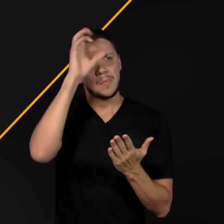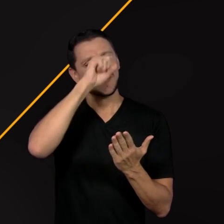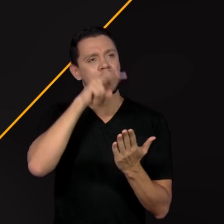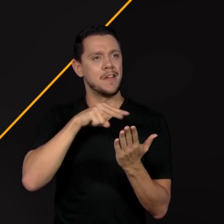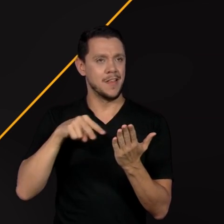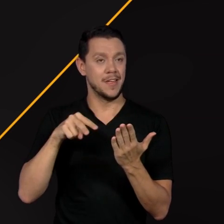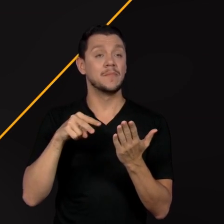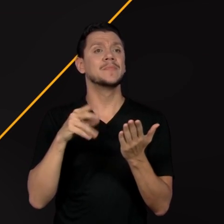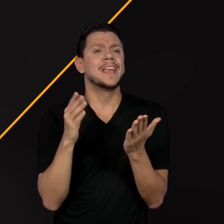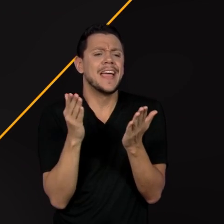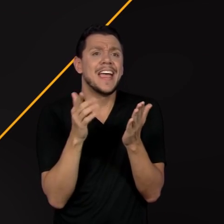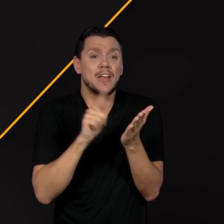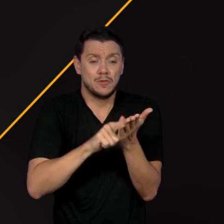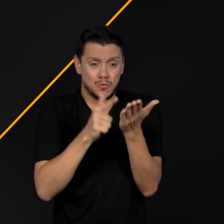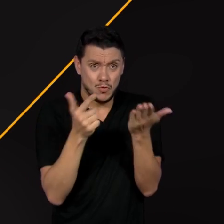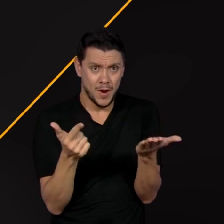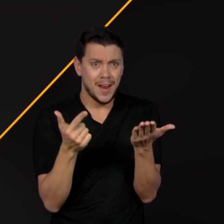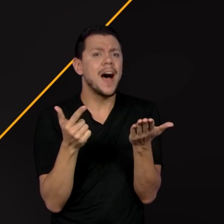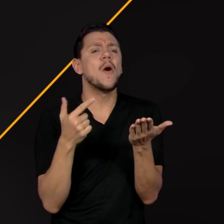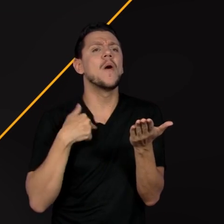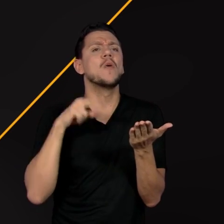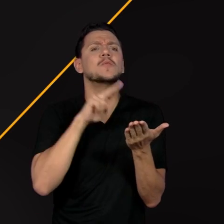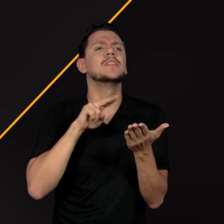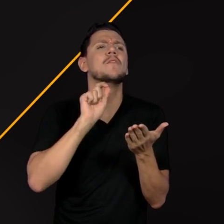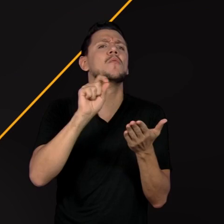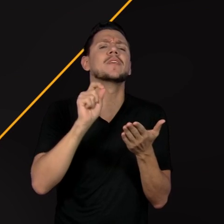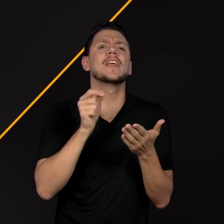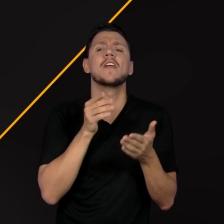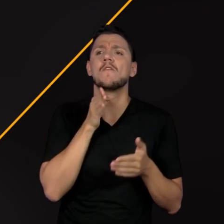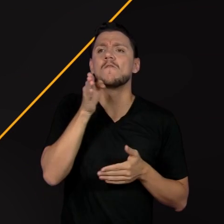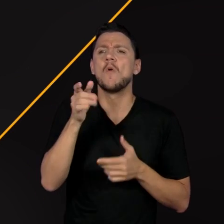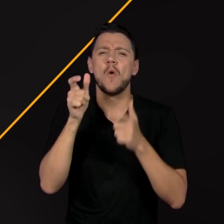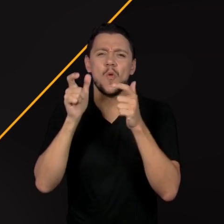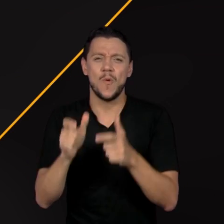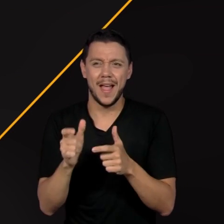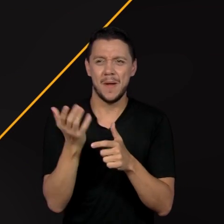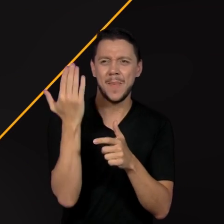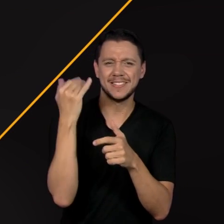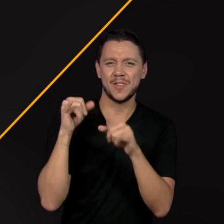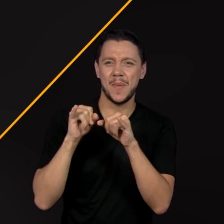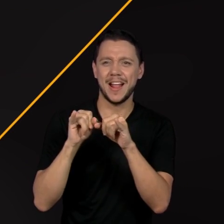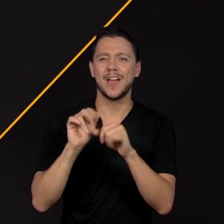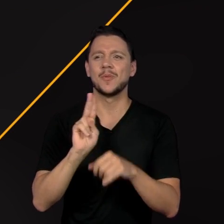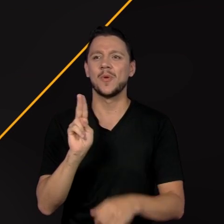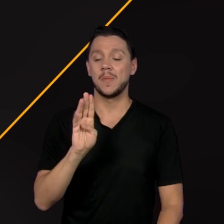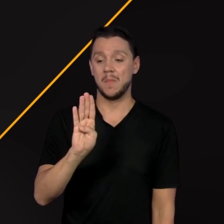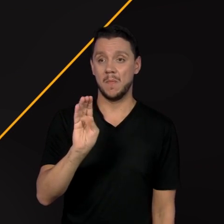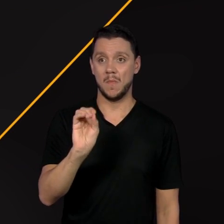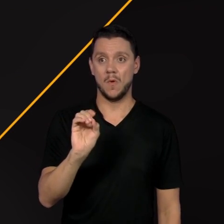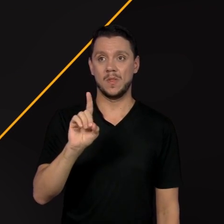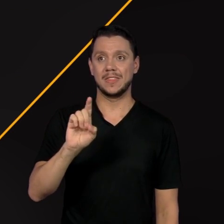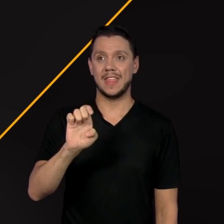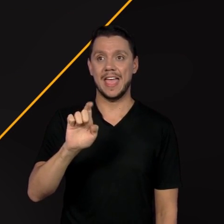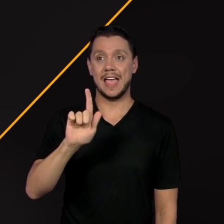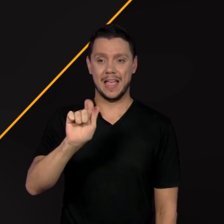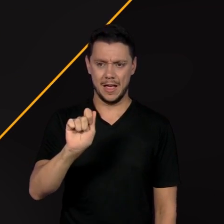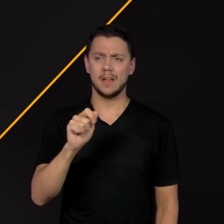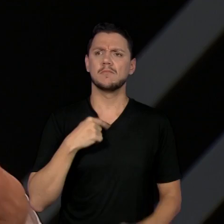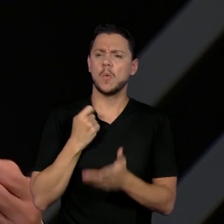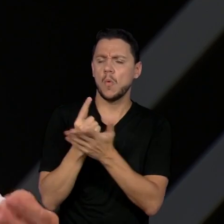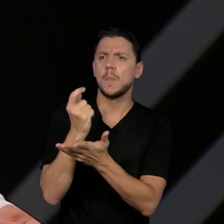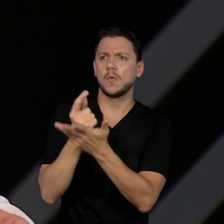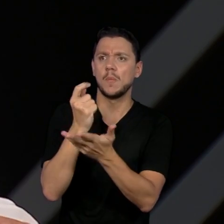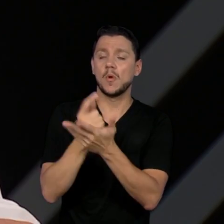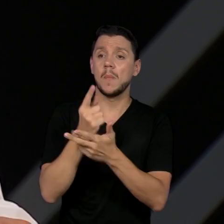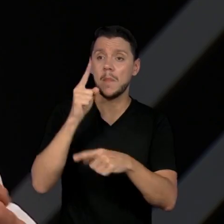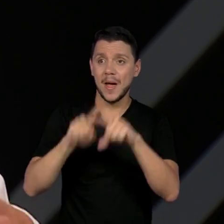eu aproveitava das compras, que eu ia à bodega fazer compra e alguns